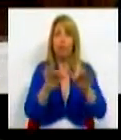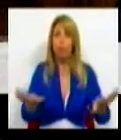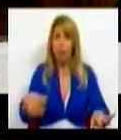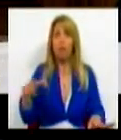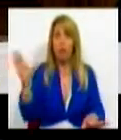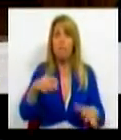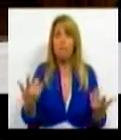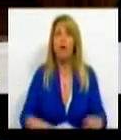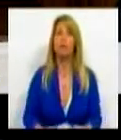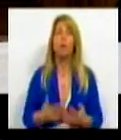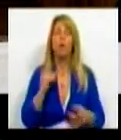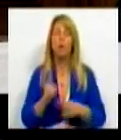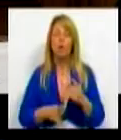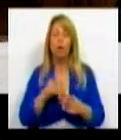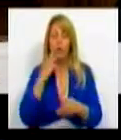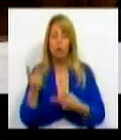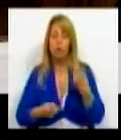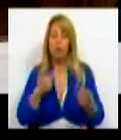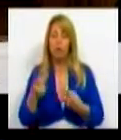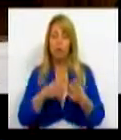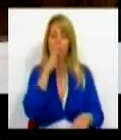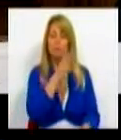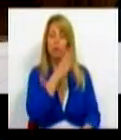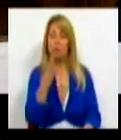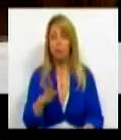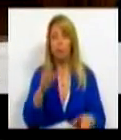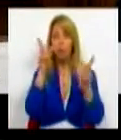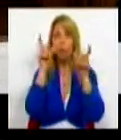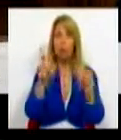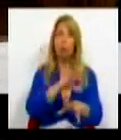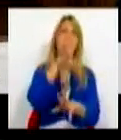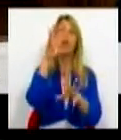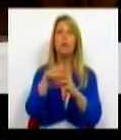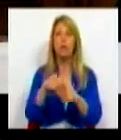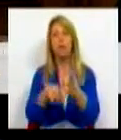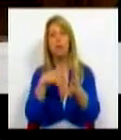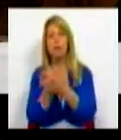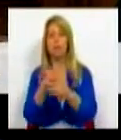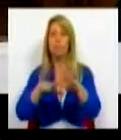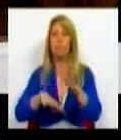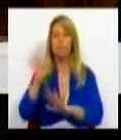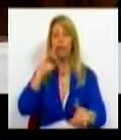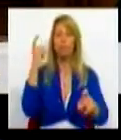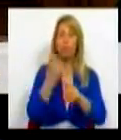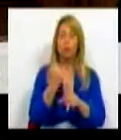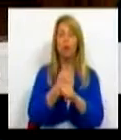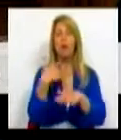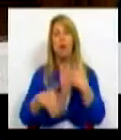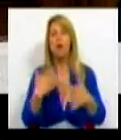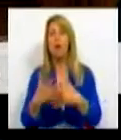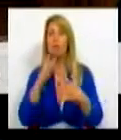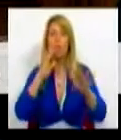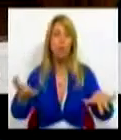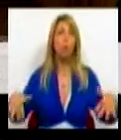dos procedimentos dos bancos, aquilo que é o controle interno, sempre que se faz uma auditoria, sempre que se faz uma ação, sempre que se faz o que quer que